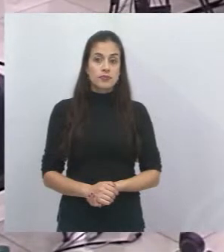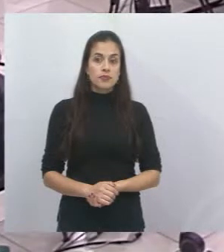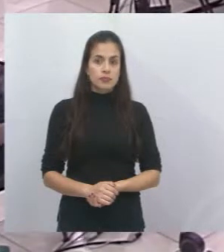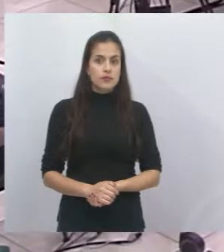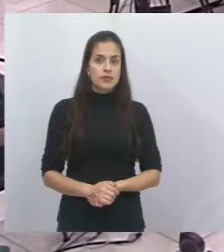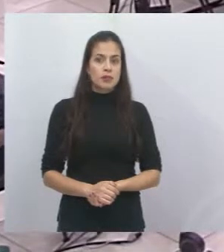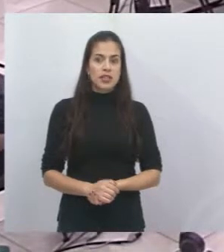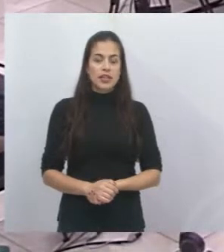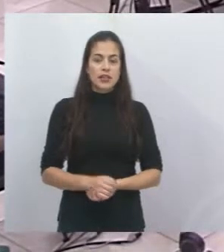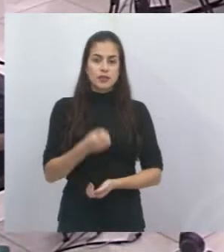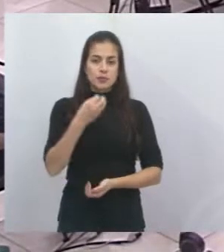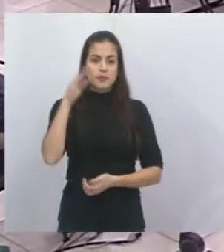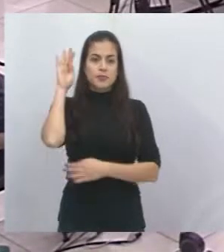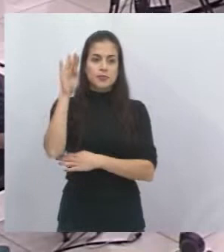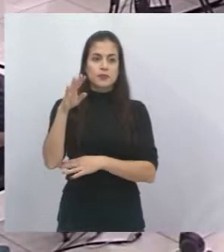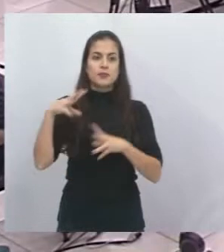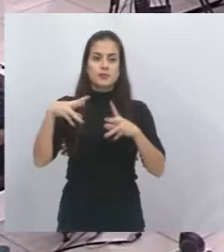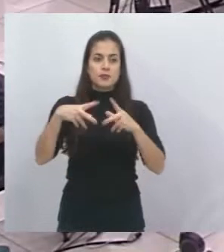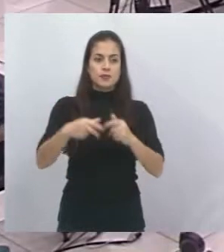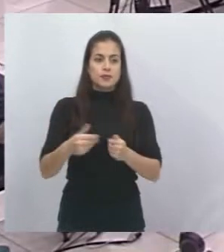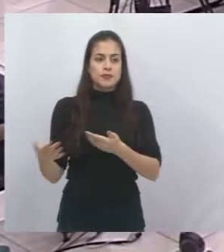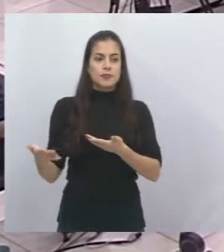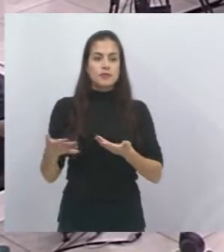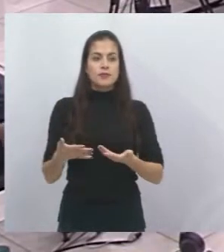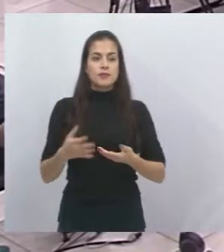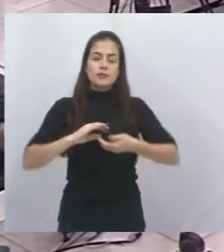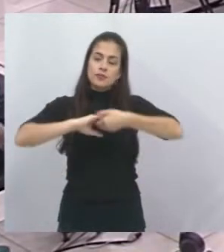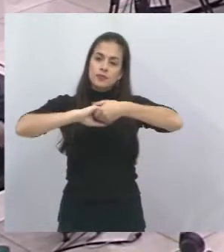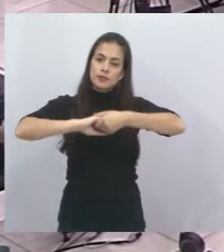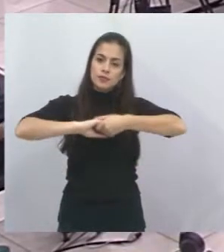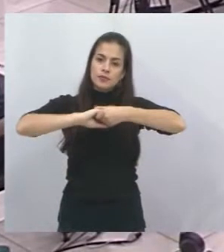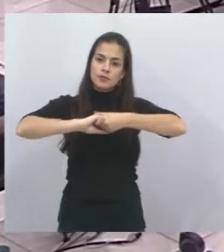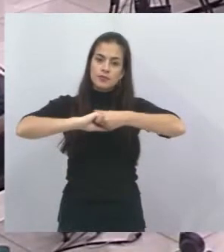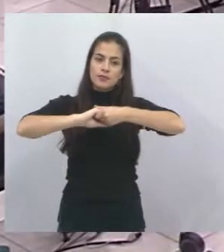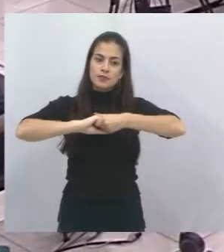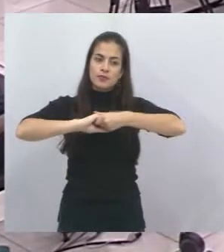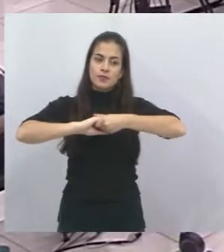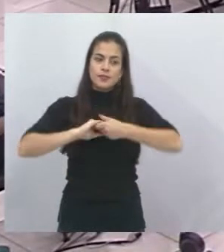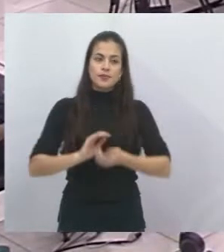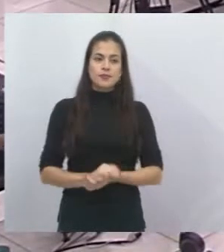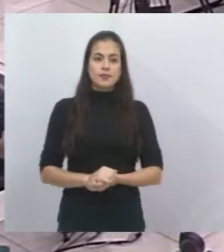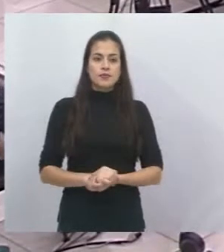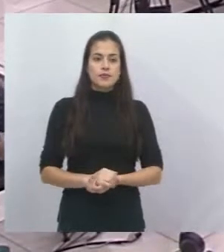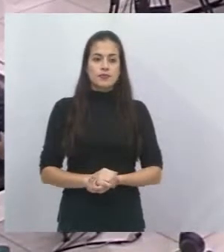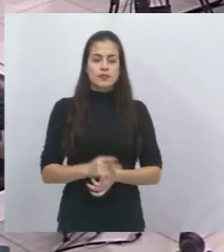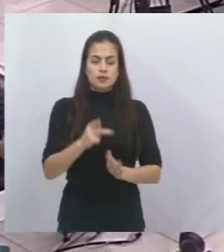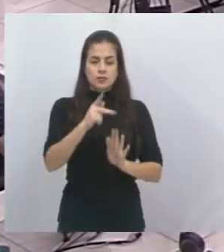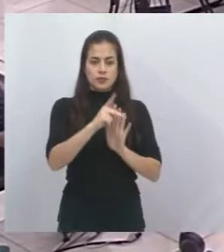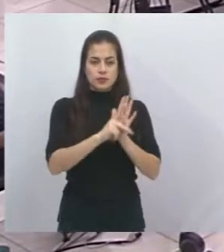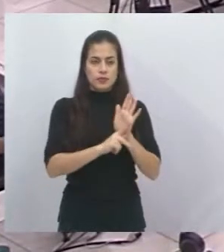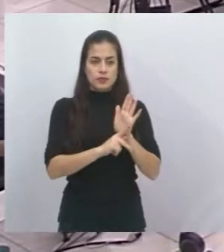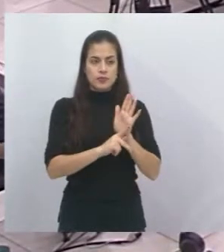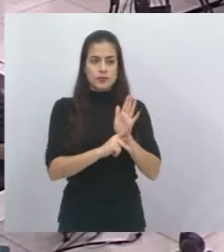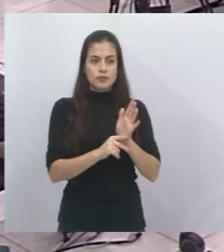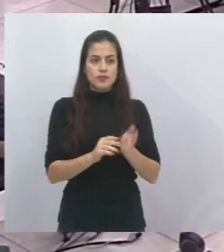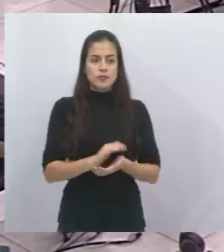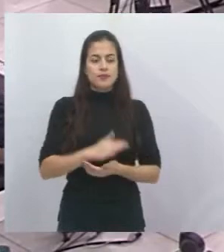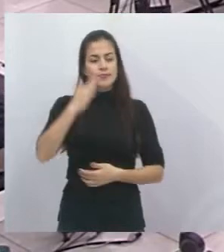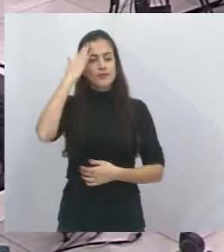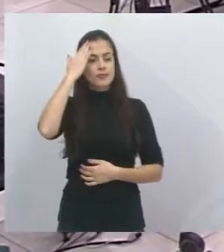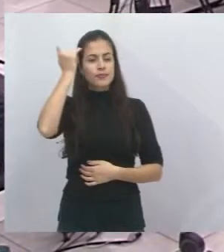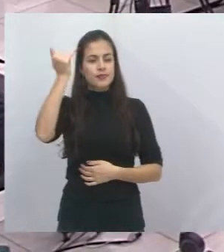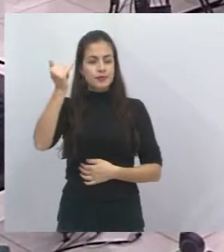Boa tarde a todos. Quero também aqui cumprimentar, em relação a esses projetos que a gente sabe que é